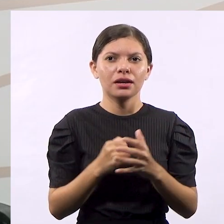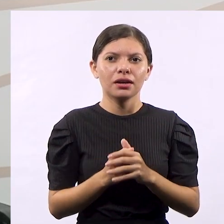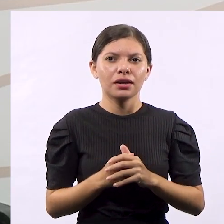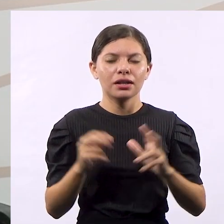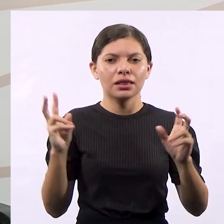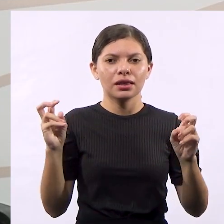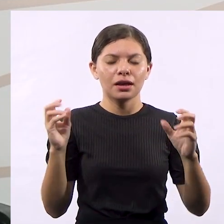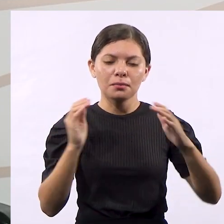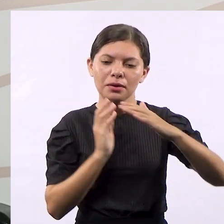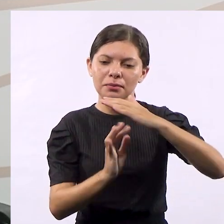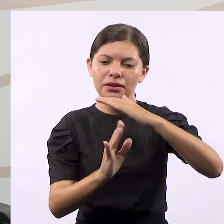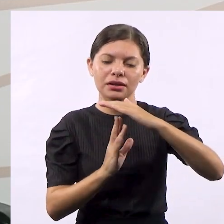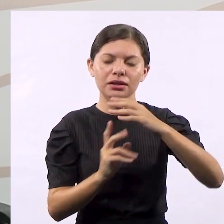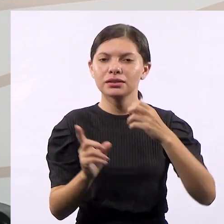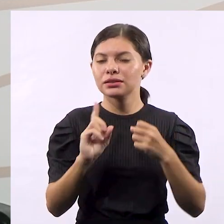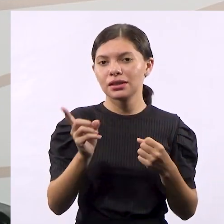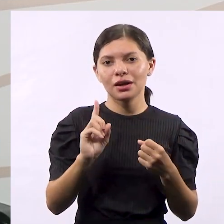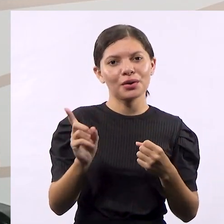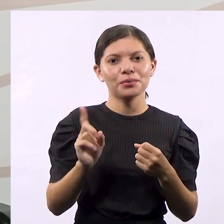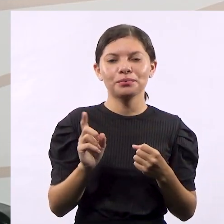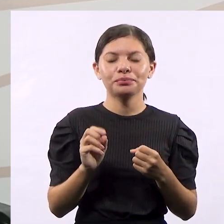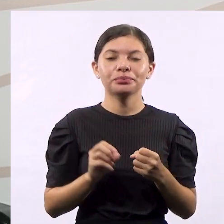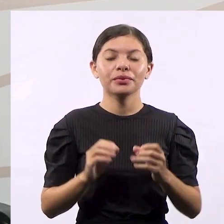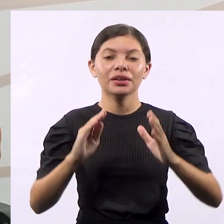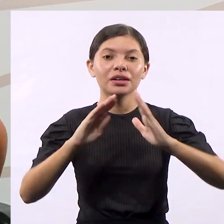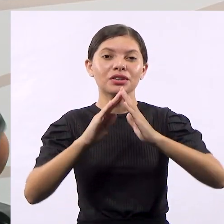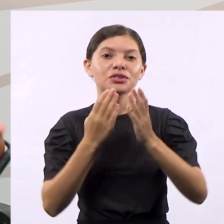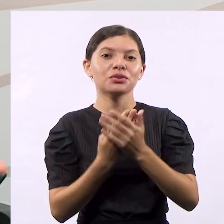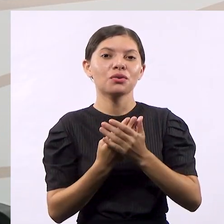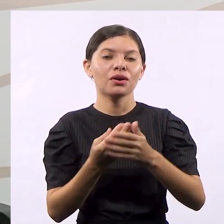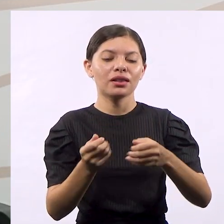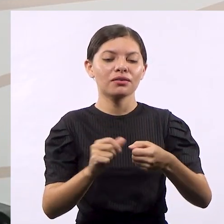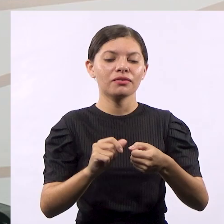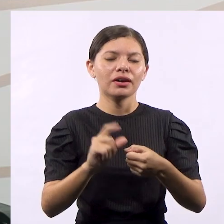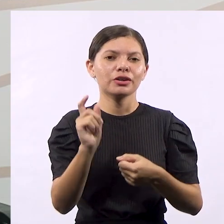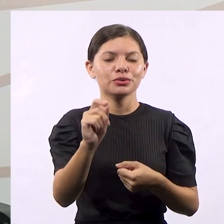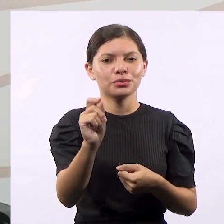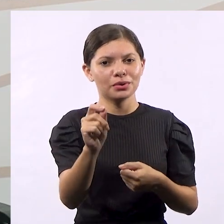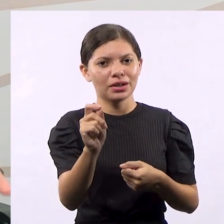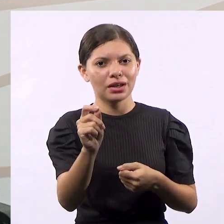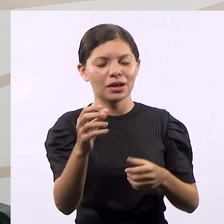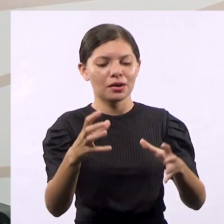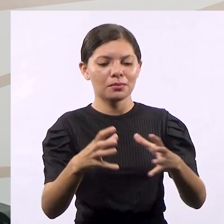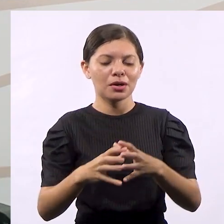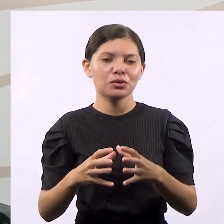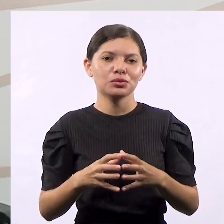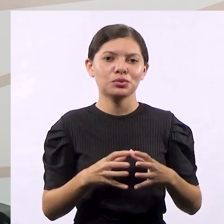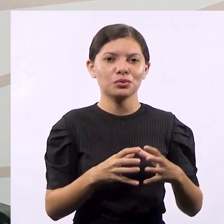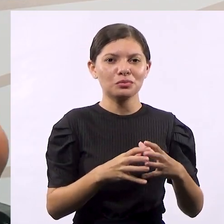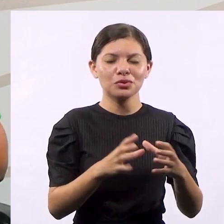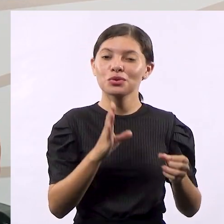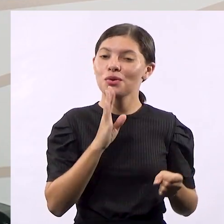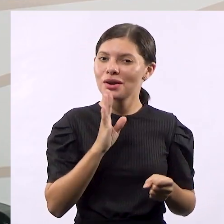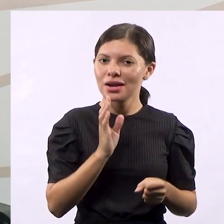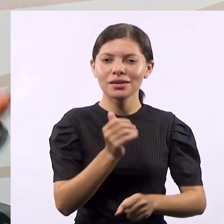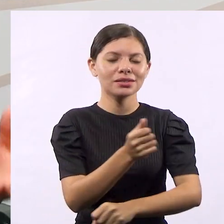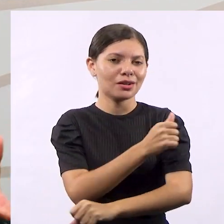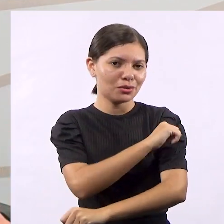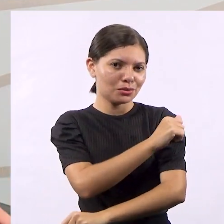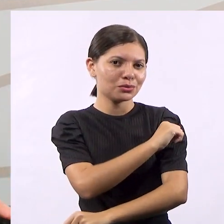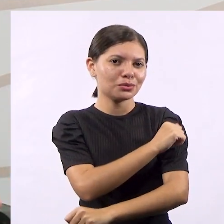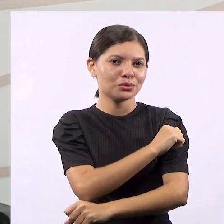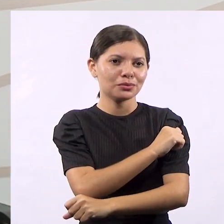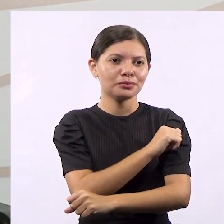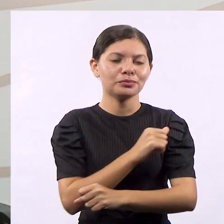imigrantes. Mas o que ela faz para os grupos? Se ela conhece, se a escola, se os gestores conhecem quem são